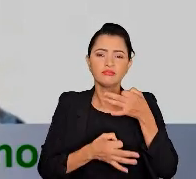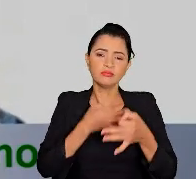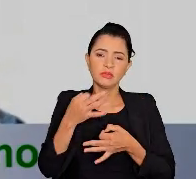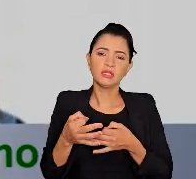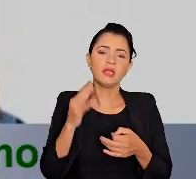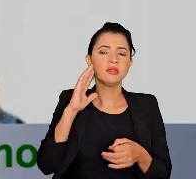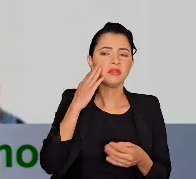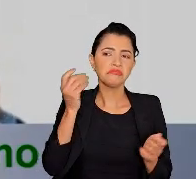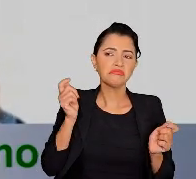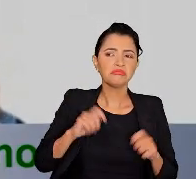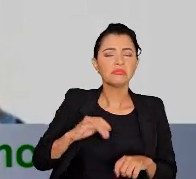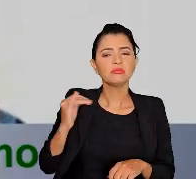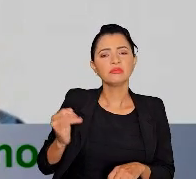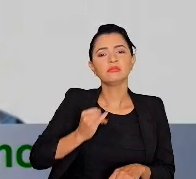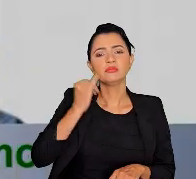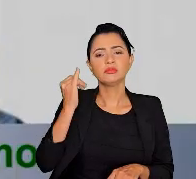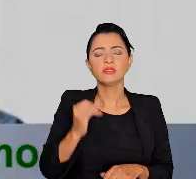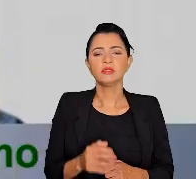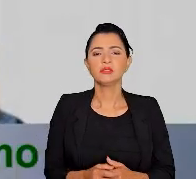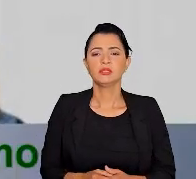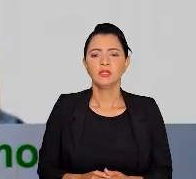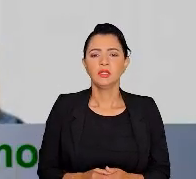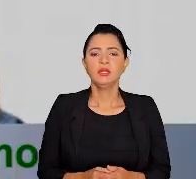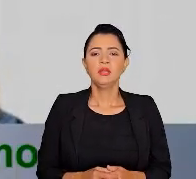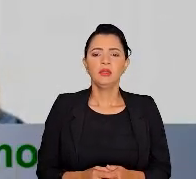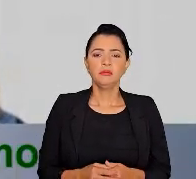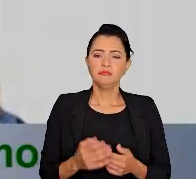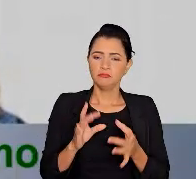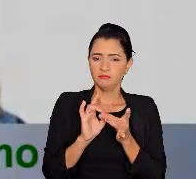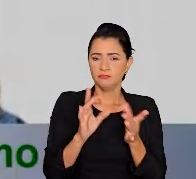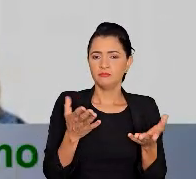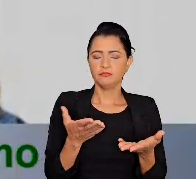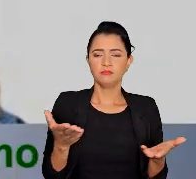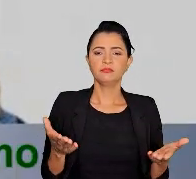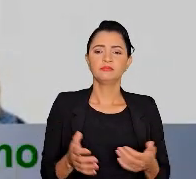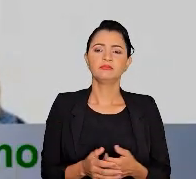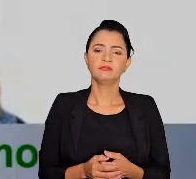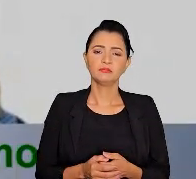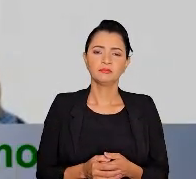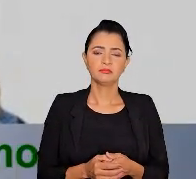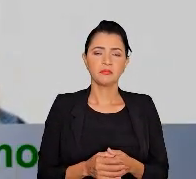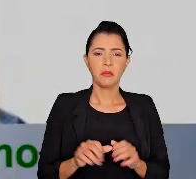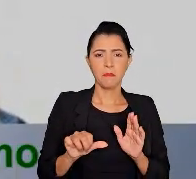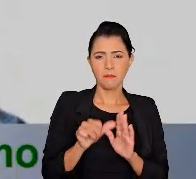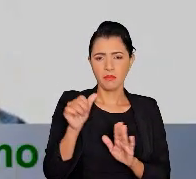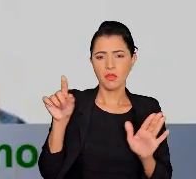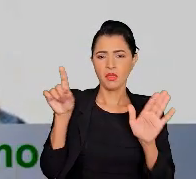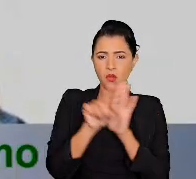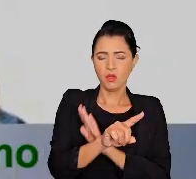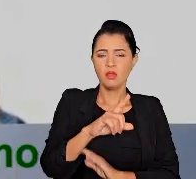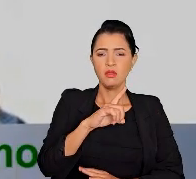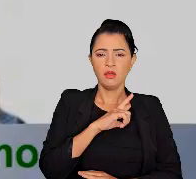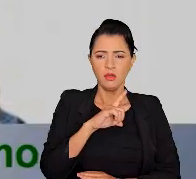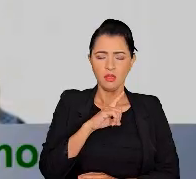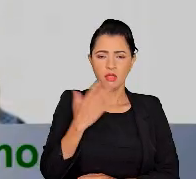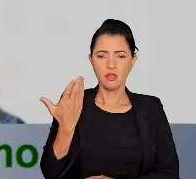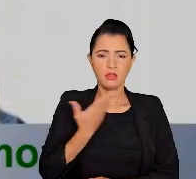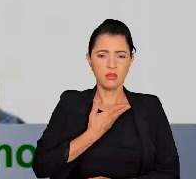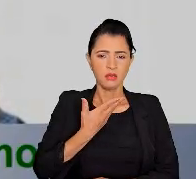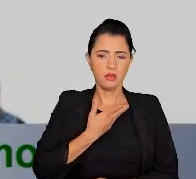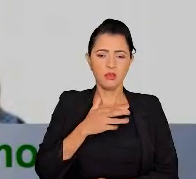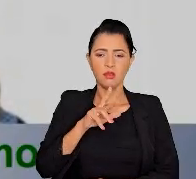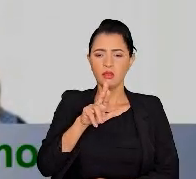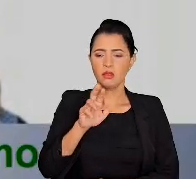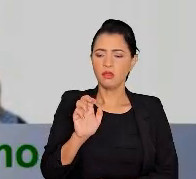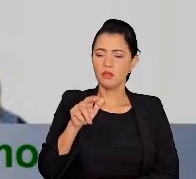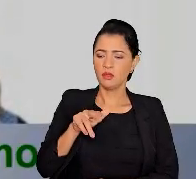entenderem pertinentes, fiquem bastante à vontade. Então, a primeira pergunta que temos é da nossa colega Renata